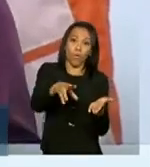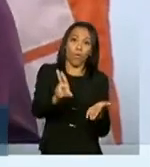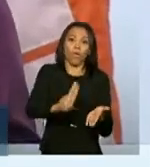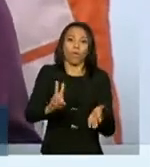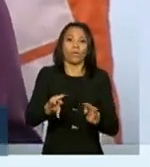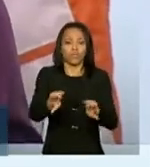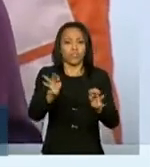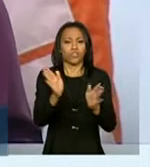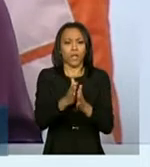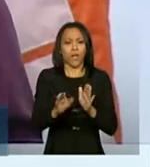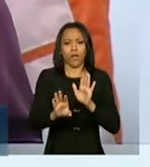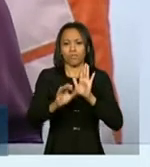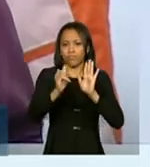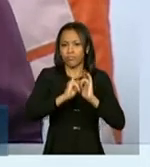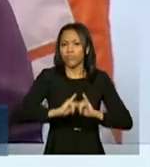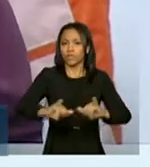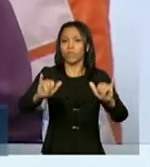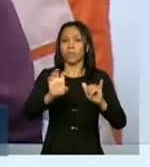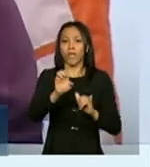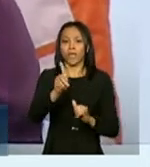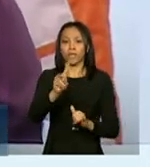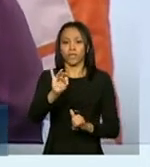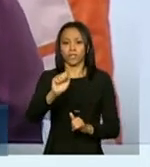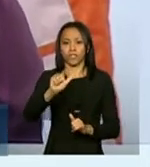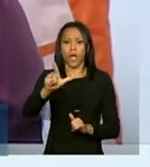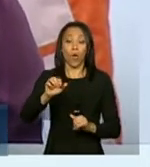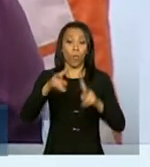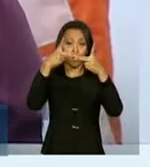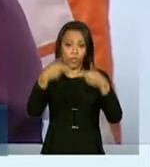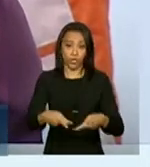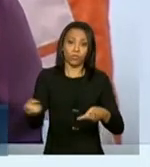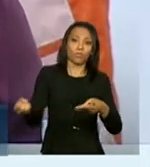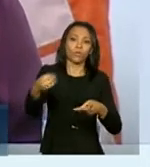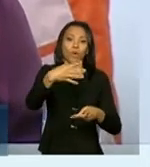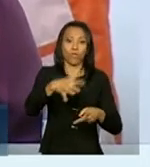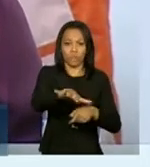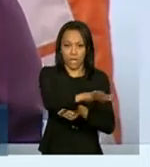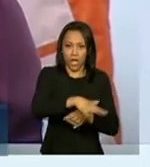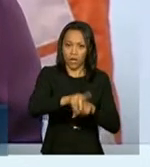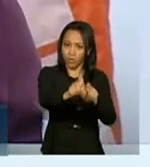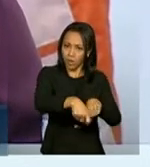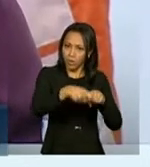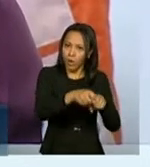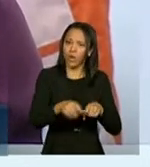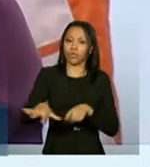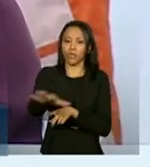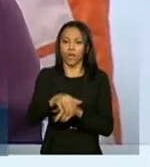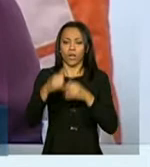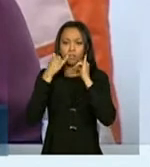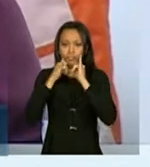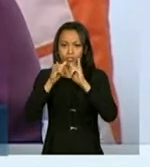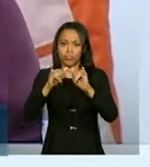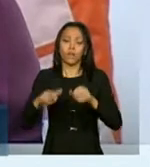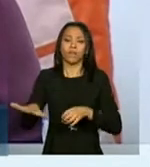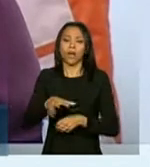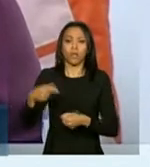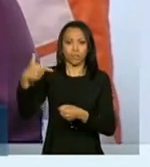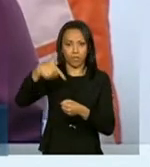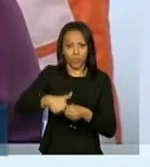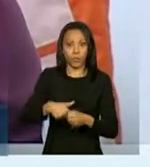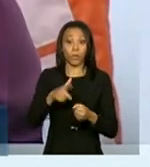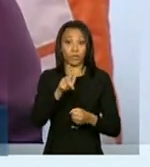Lançamos editais para projetos inovadores nas áreas de pecuária, energia elétrica, petróleo e